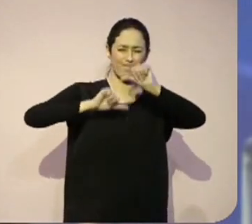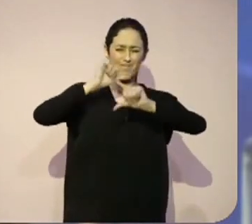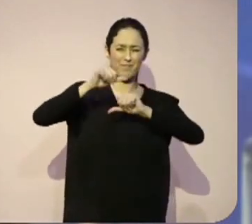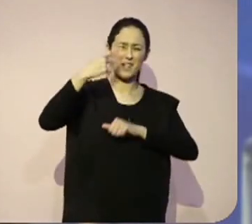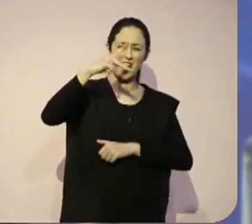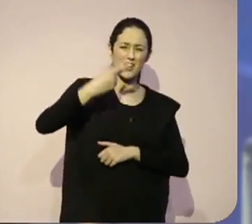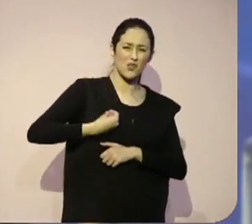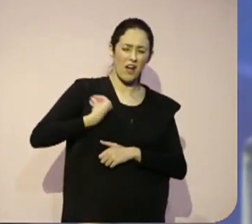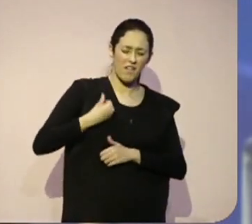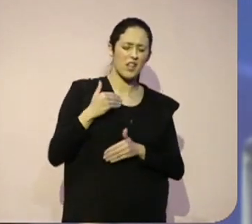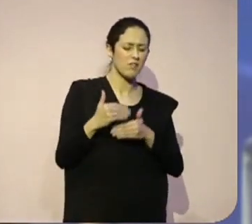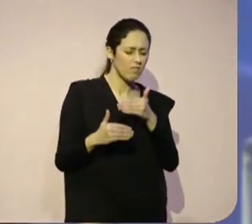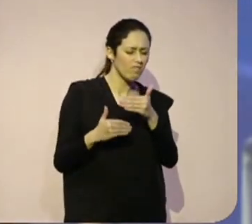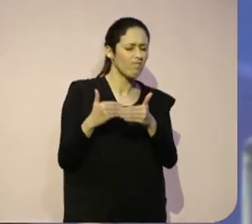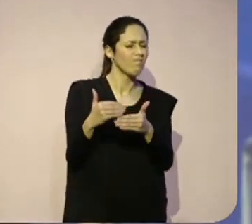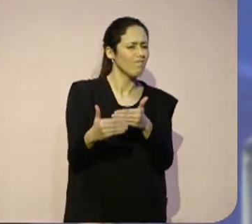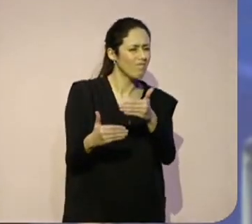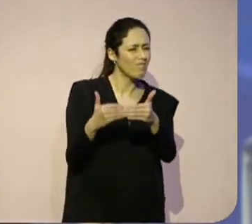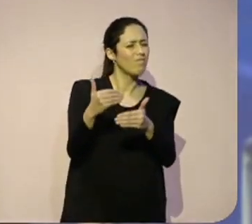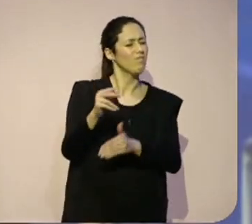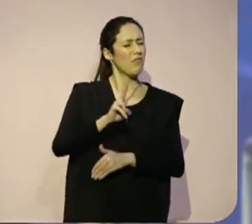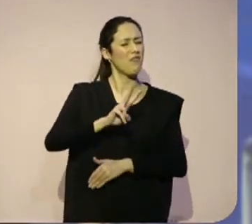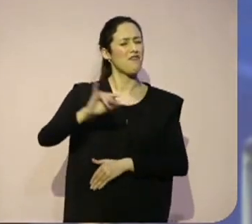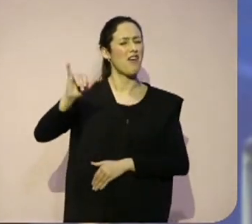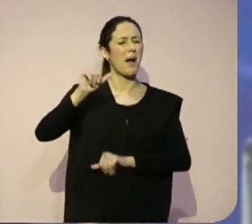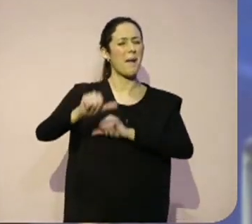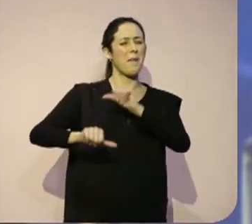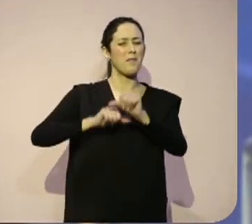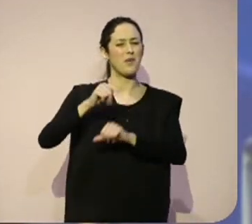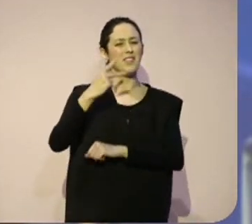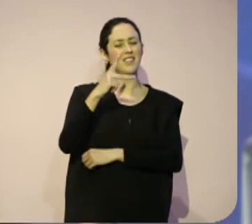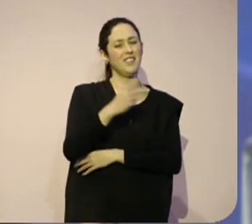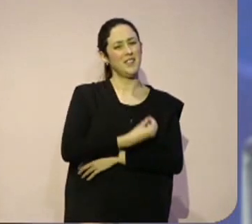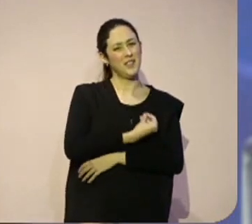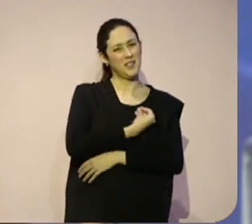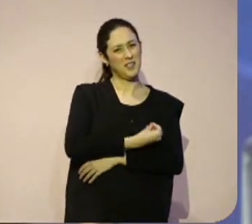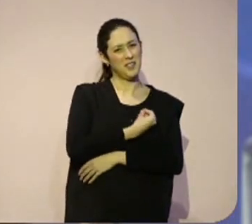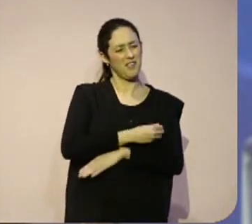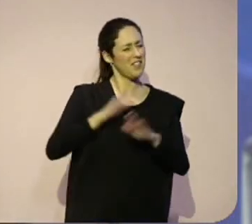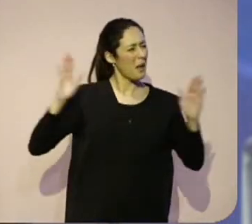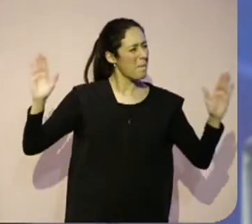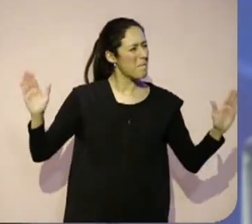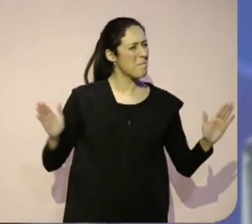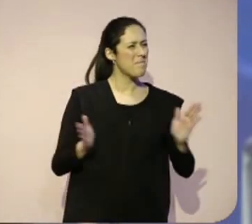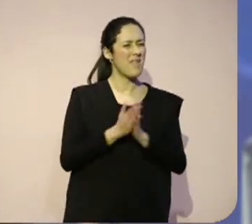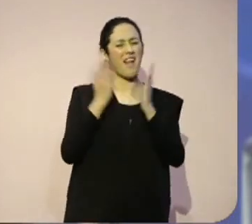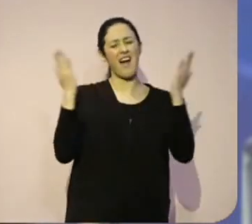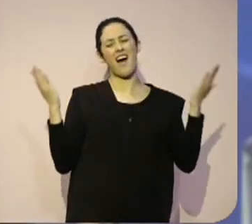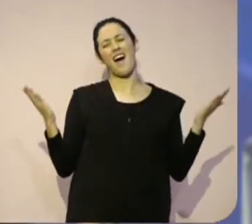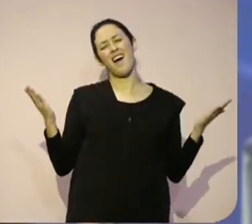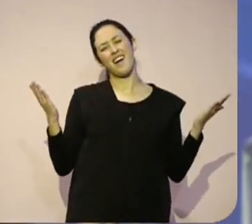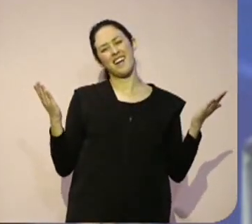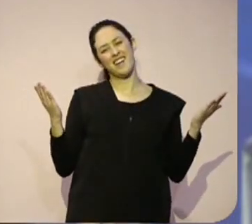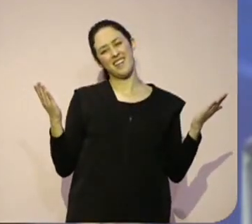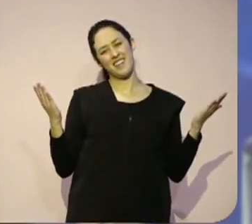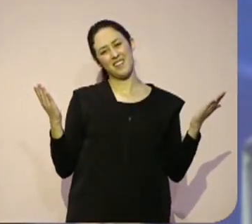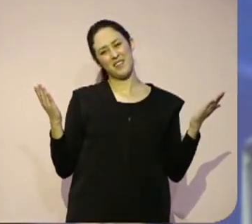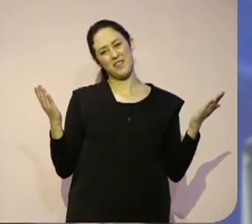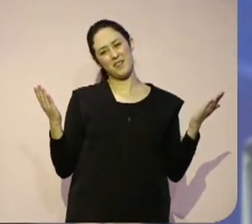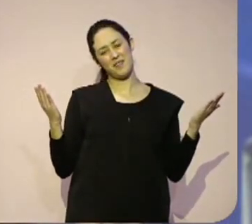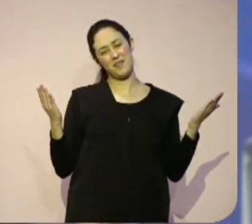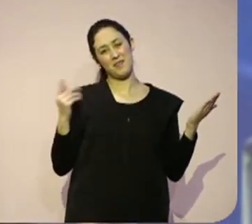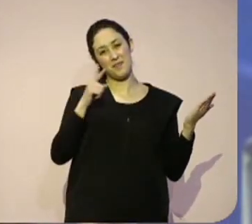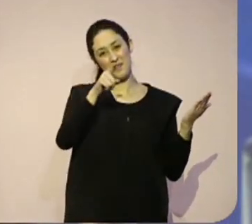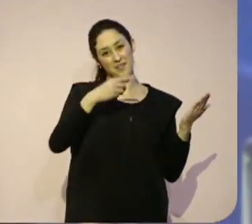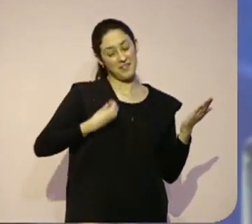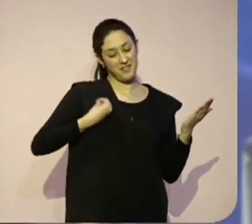mudando a sua história, mudando a sua vida, realizando milagres, para que você se transforme